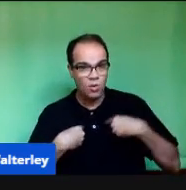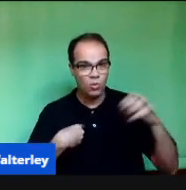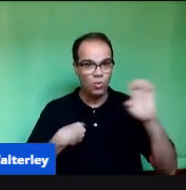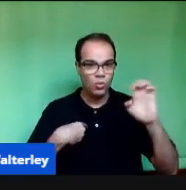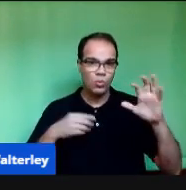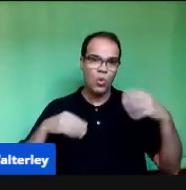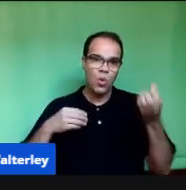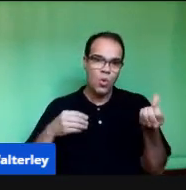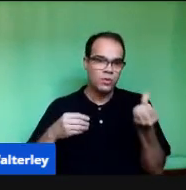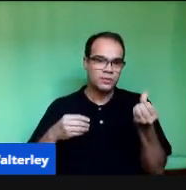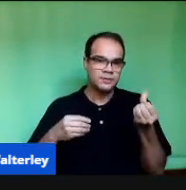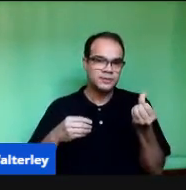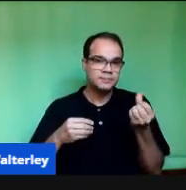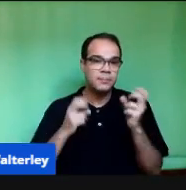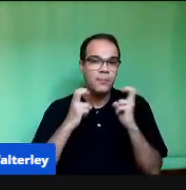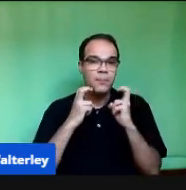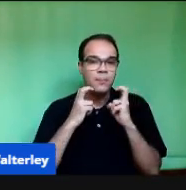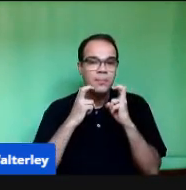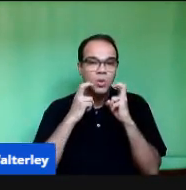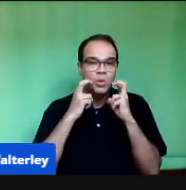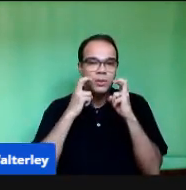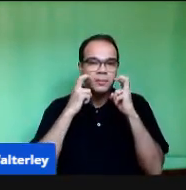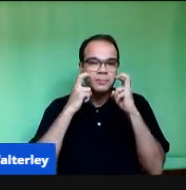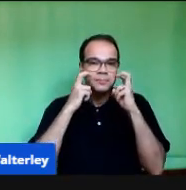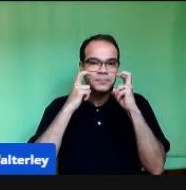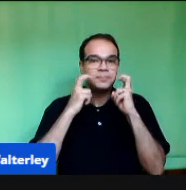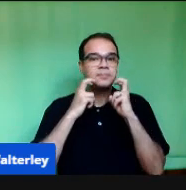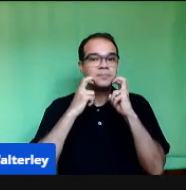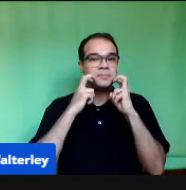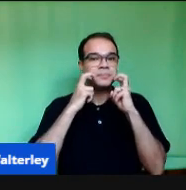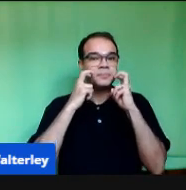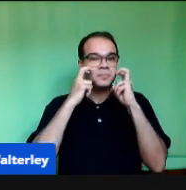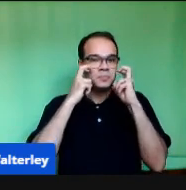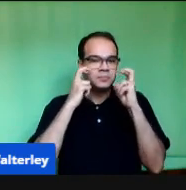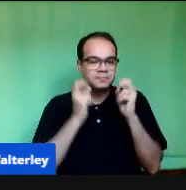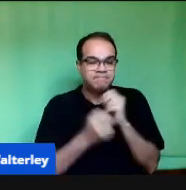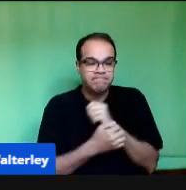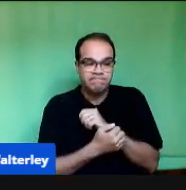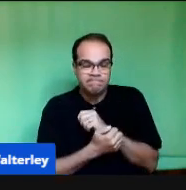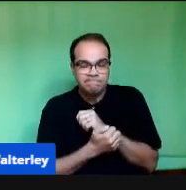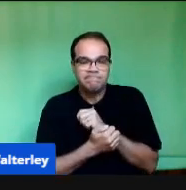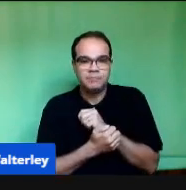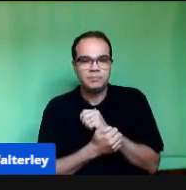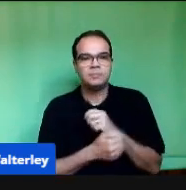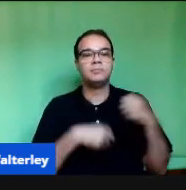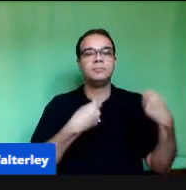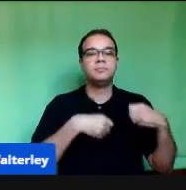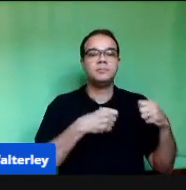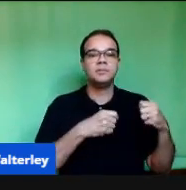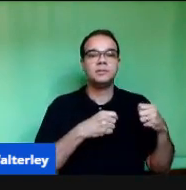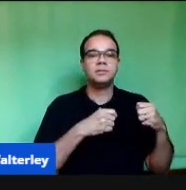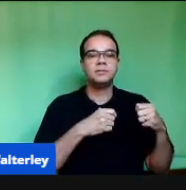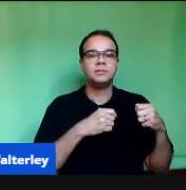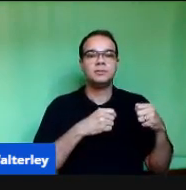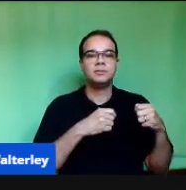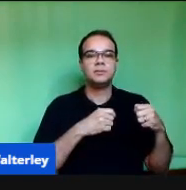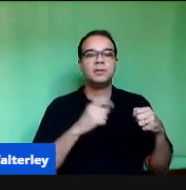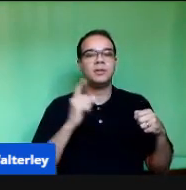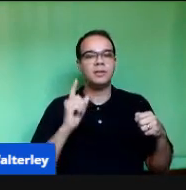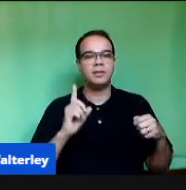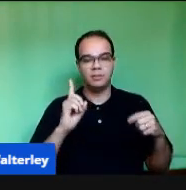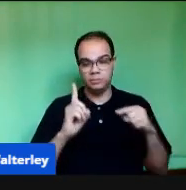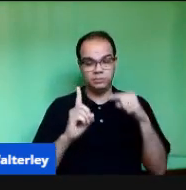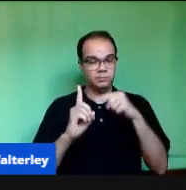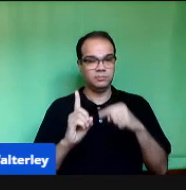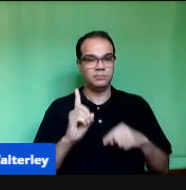gênero. Então, é preciso que ele se sinta no ambiente acolhedor, ou que ele tenha vínculo com algum professor, ou